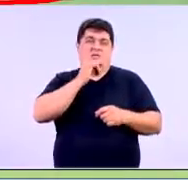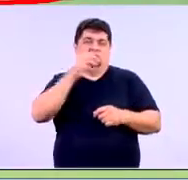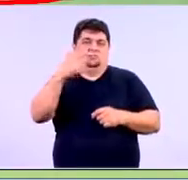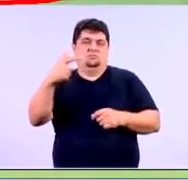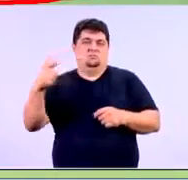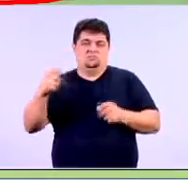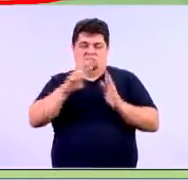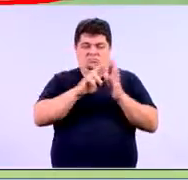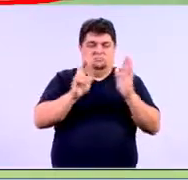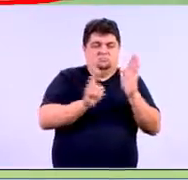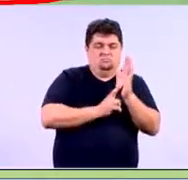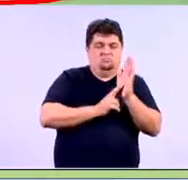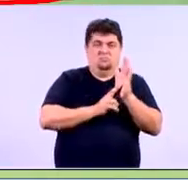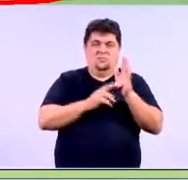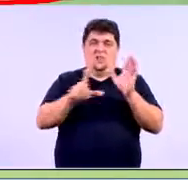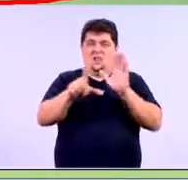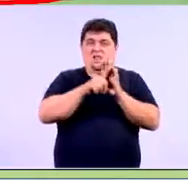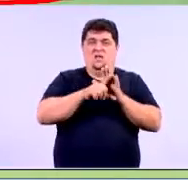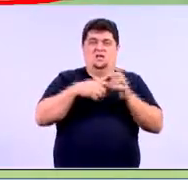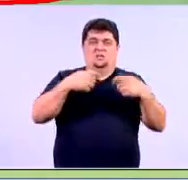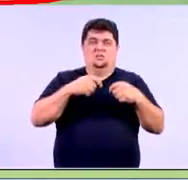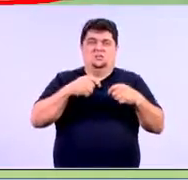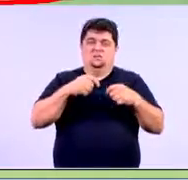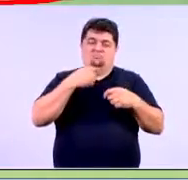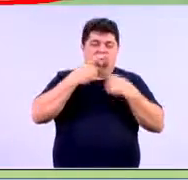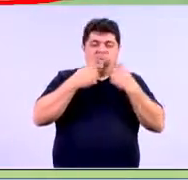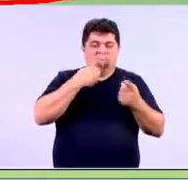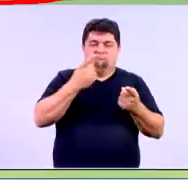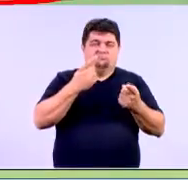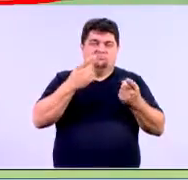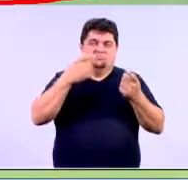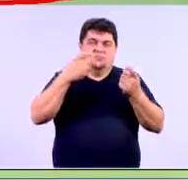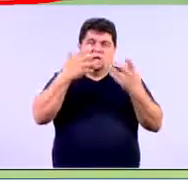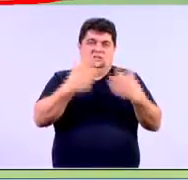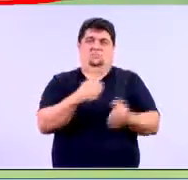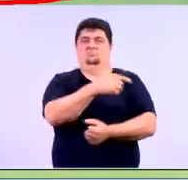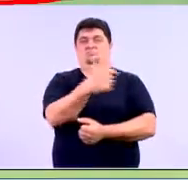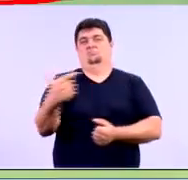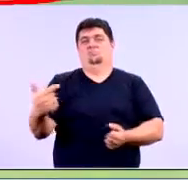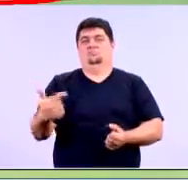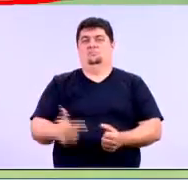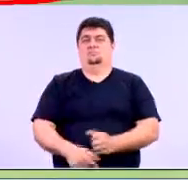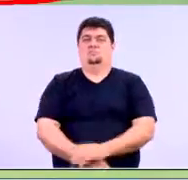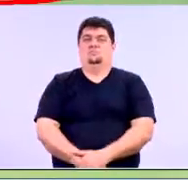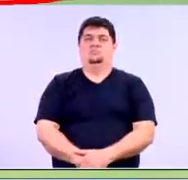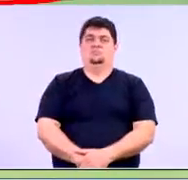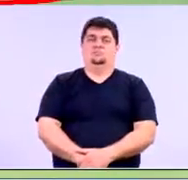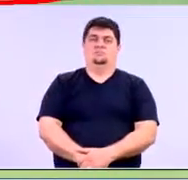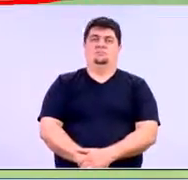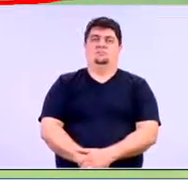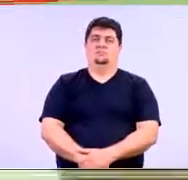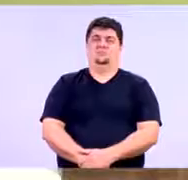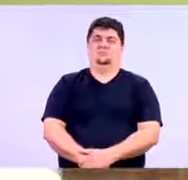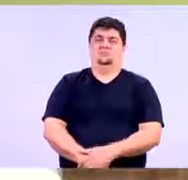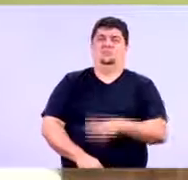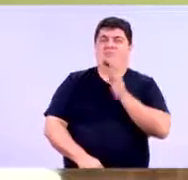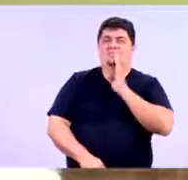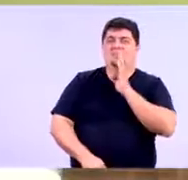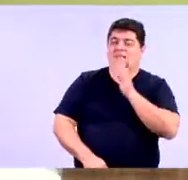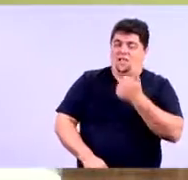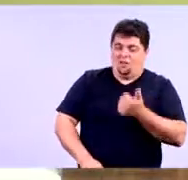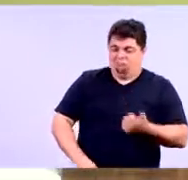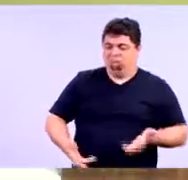essa normatização, ele será inviável, ou seja, não terá efeito algum. Então vejam só, o